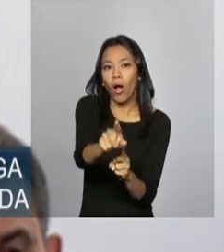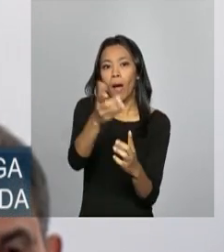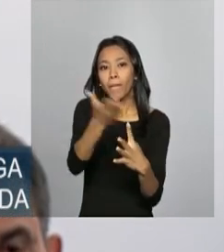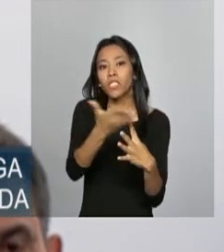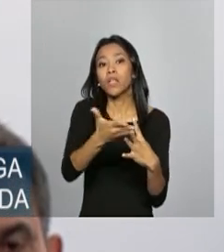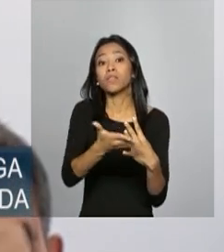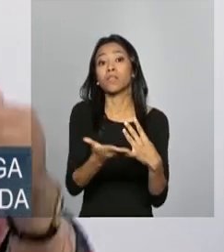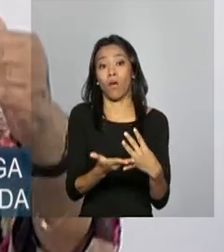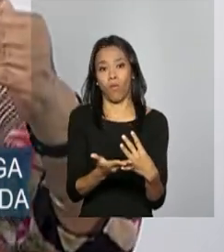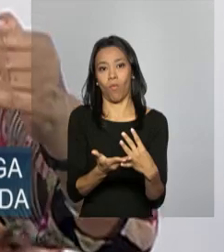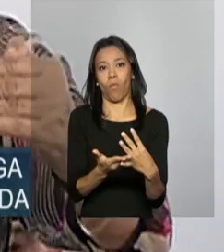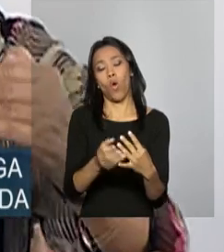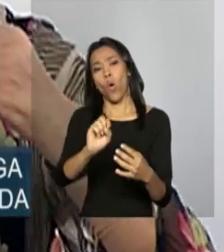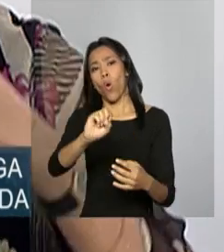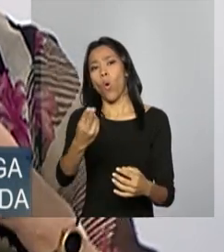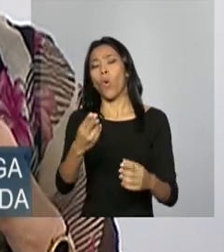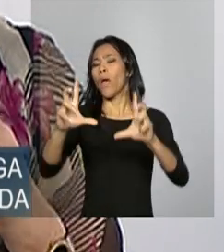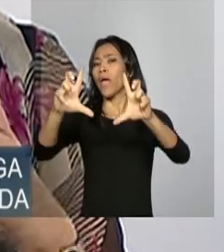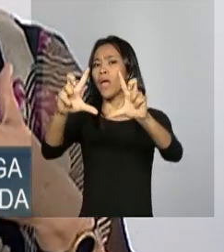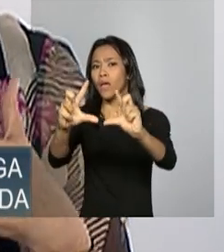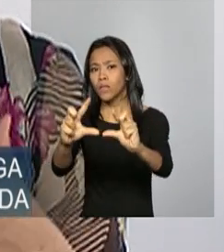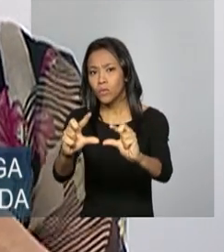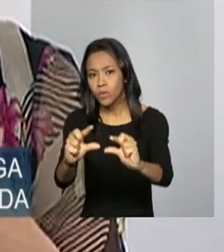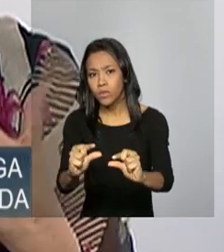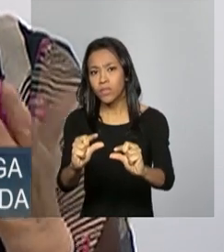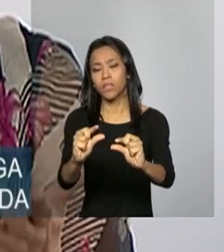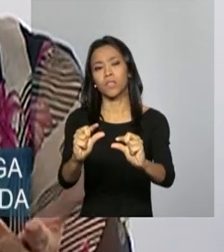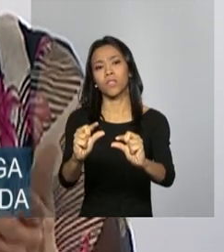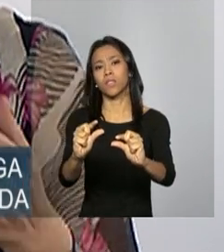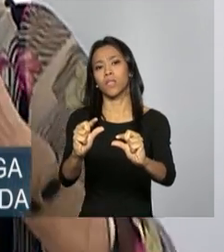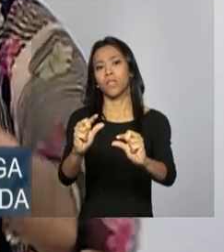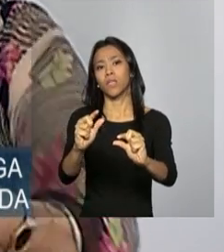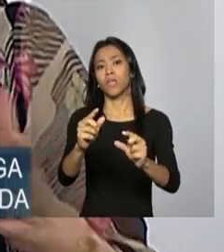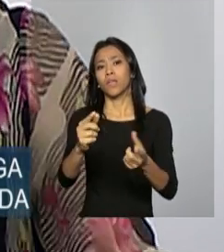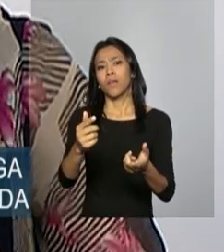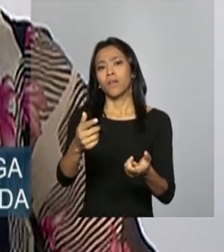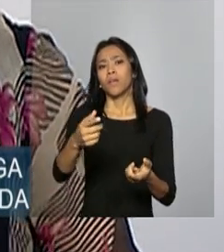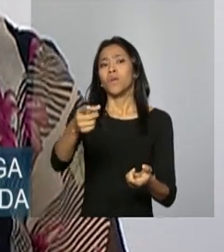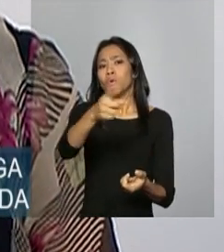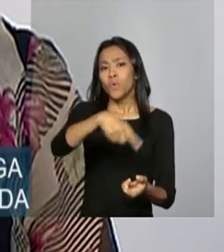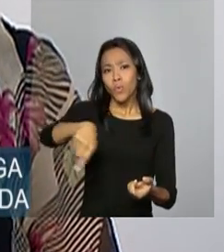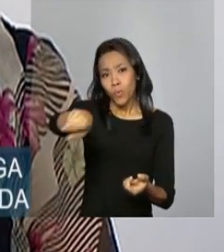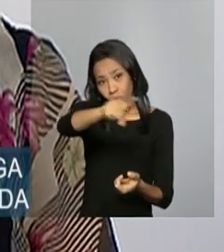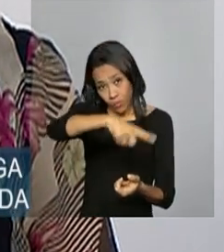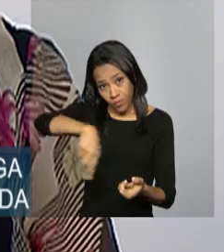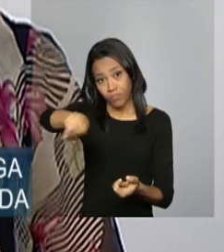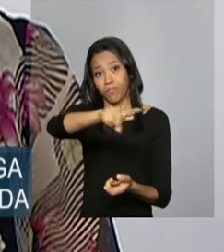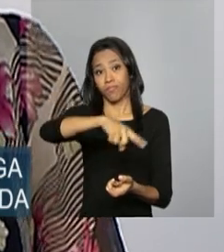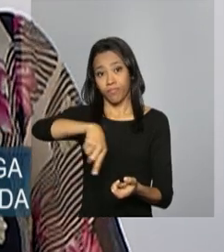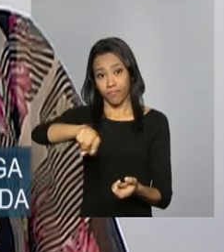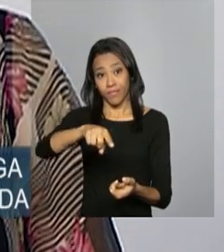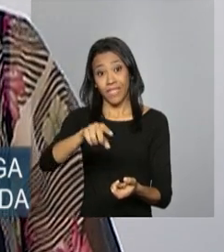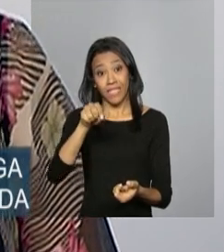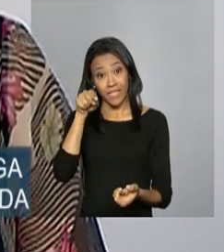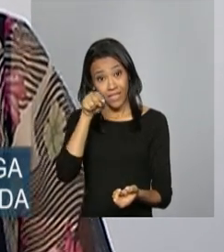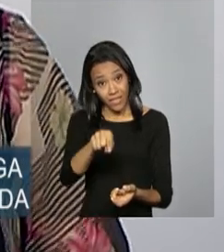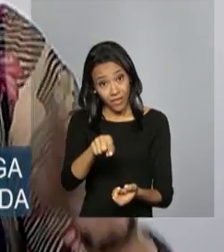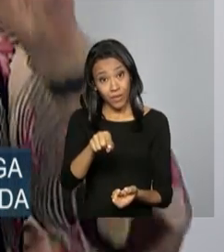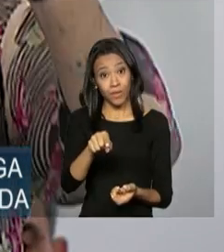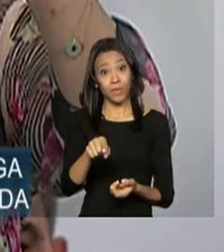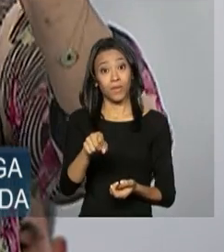é reduzir muito aquilo que viabiliza 2 milhões de moradias. Isso